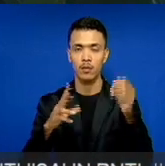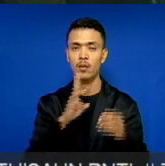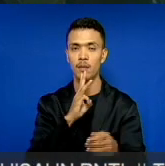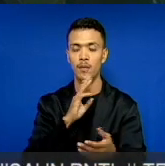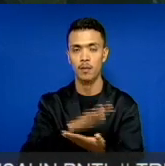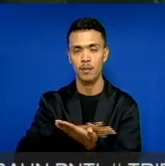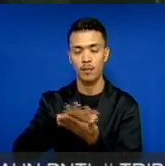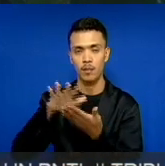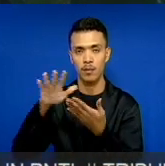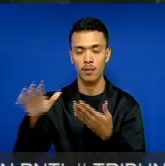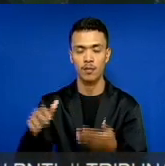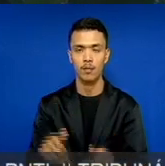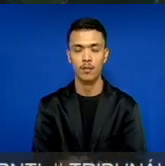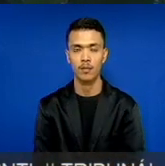bemos,